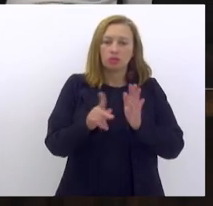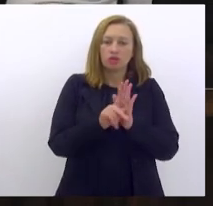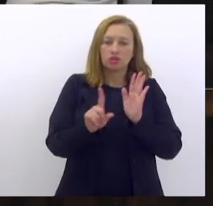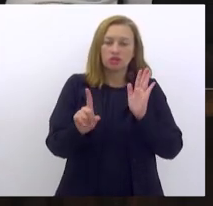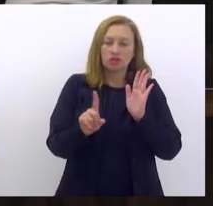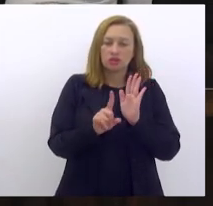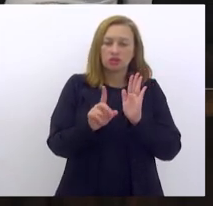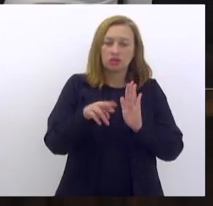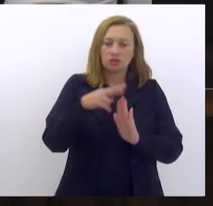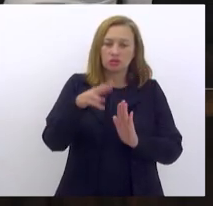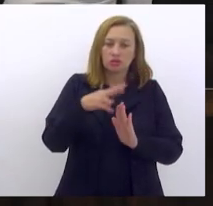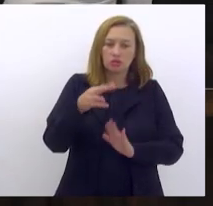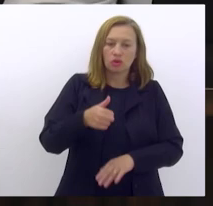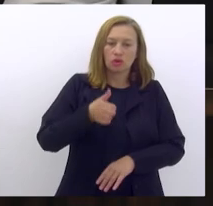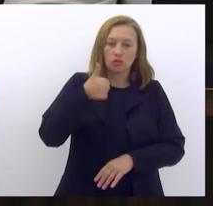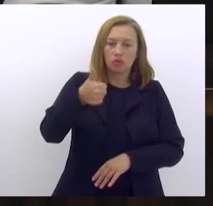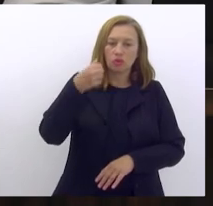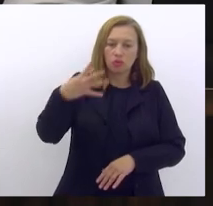Projeto de resolução